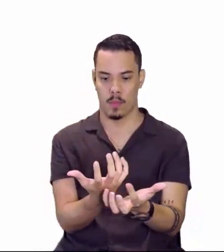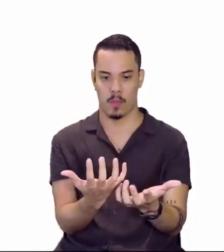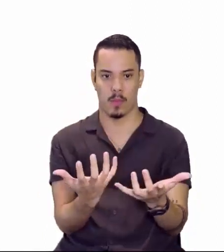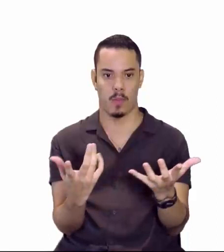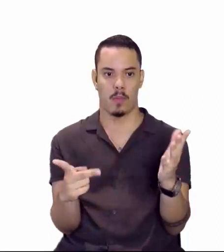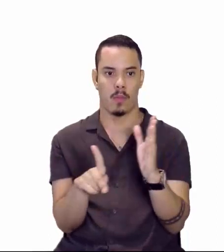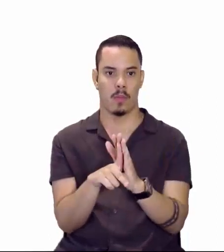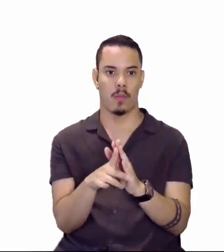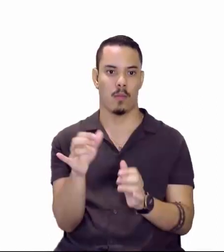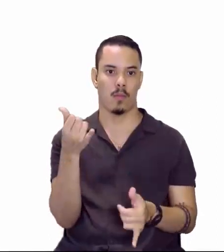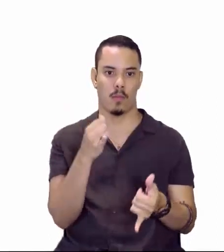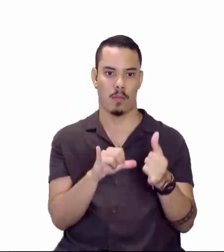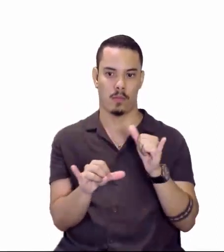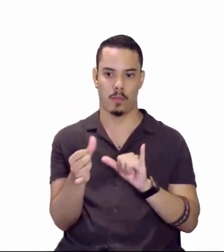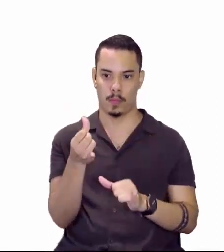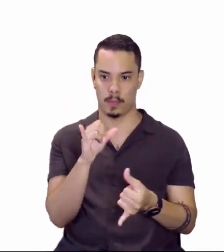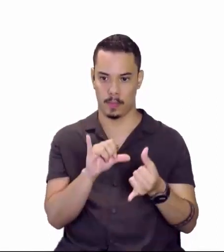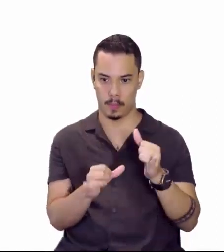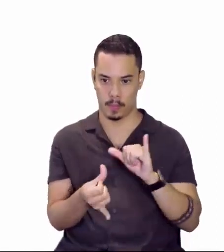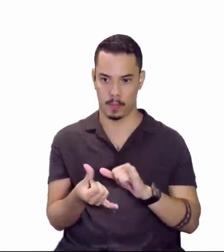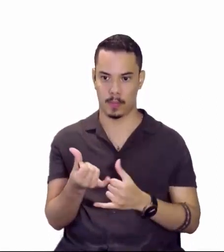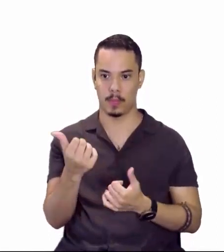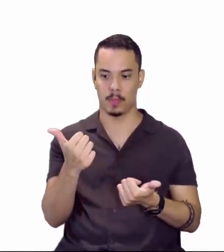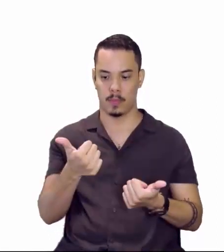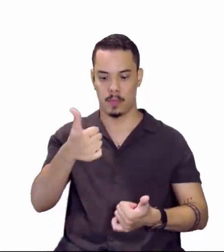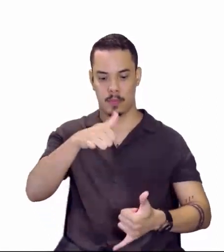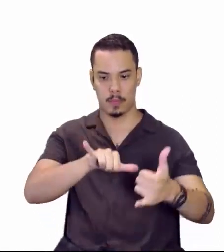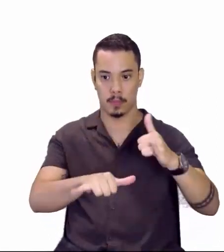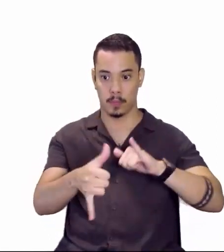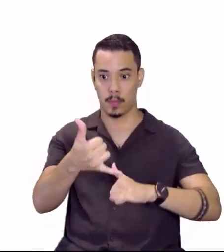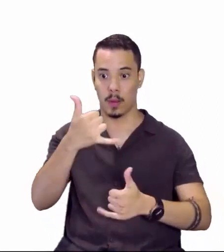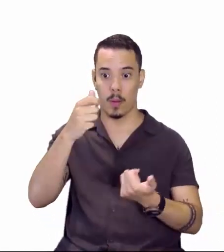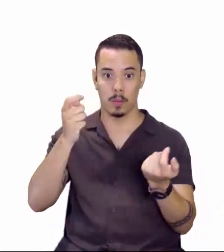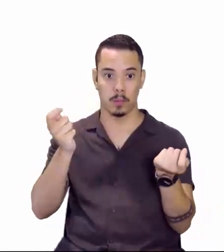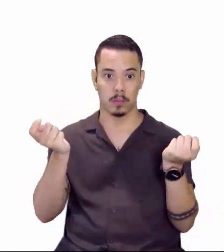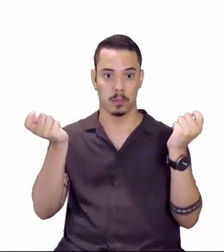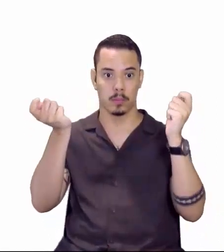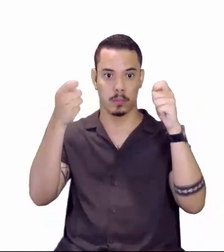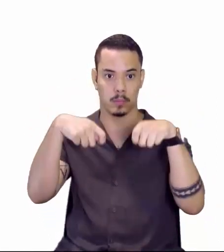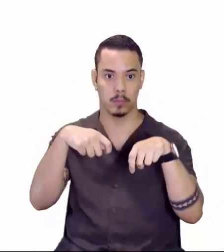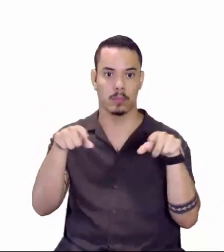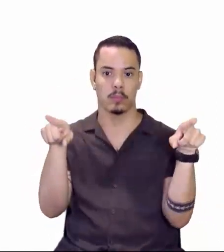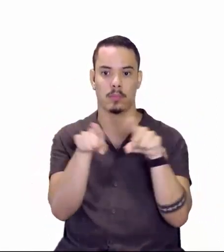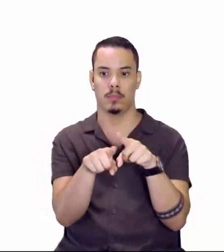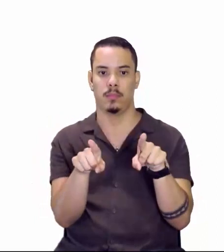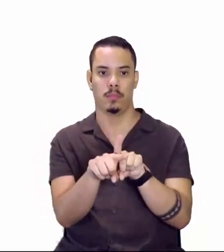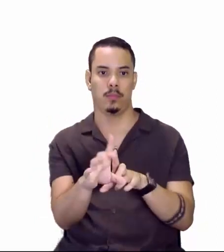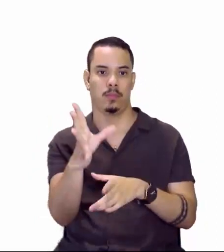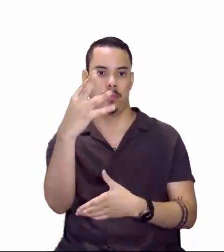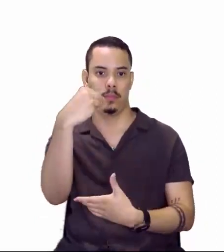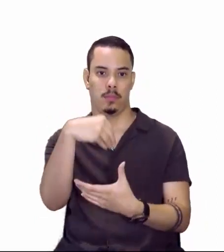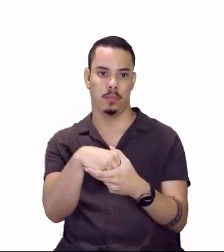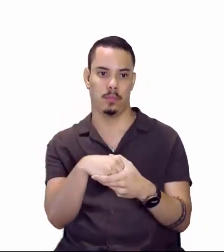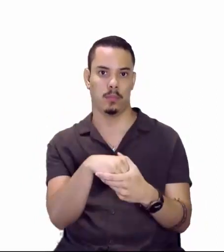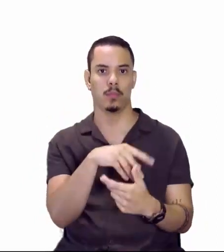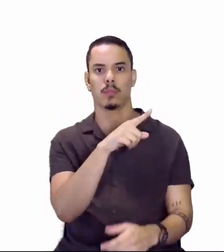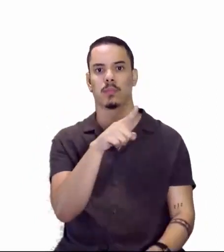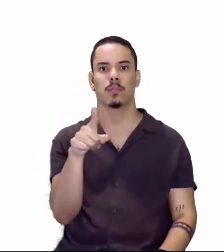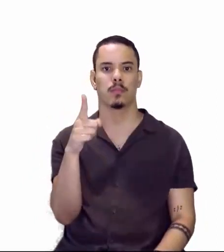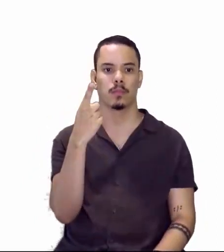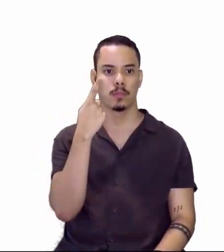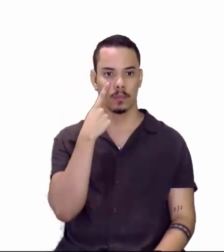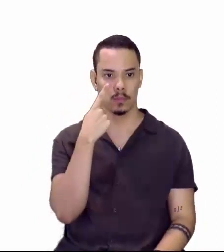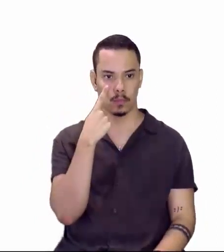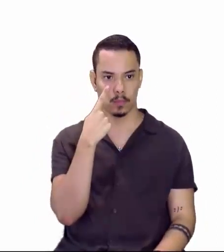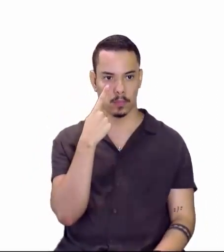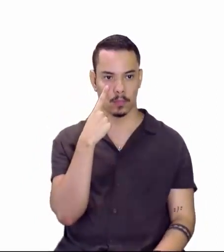compostos químicos que dispõem desses elementos químicos que você acabou de ver.